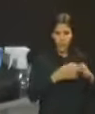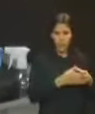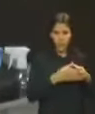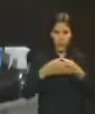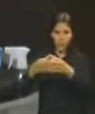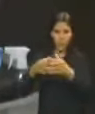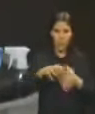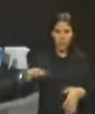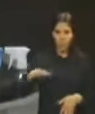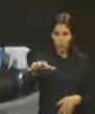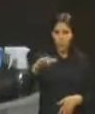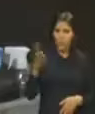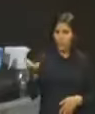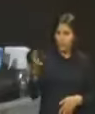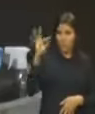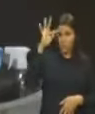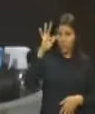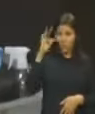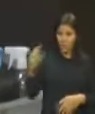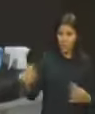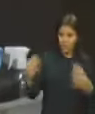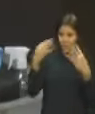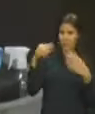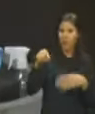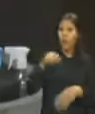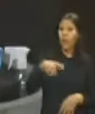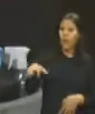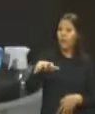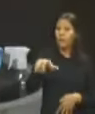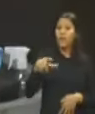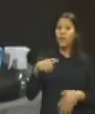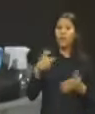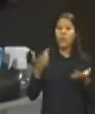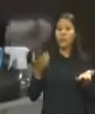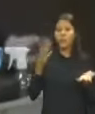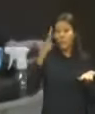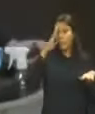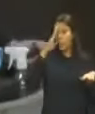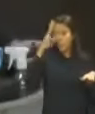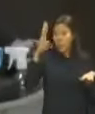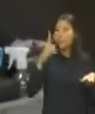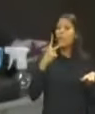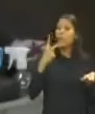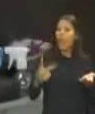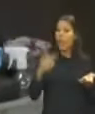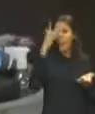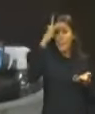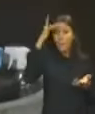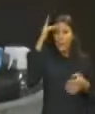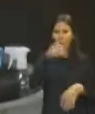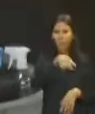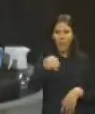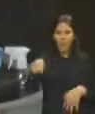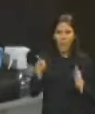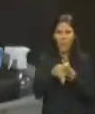que é do Cariri, e todos aqui que conhecem a região, eu quero, sobretudo, falar às pessoas do Cariri,